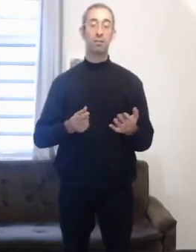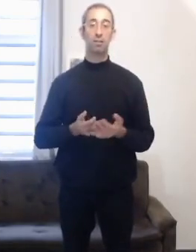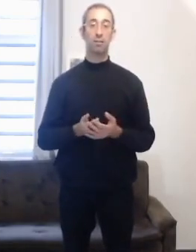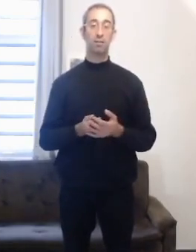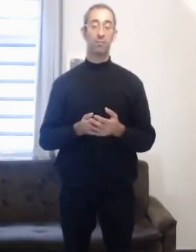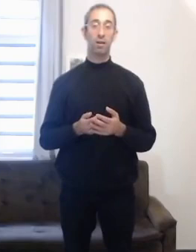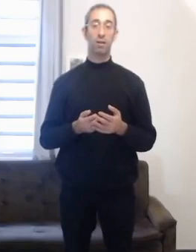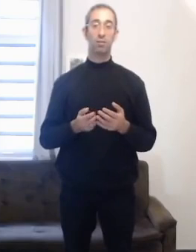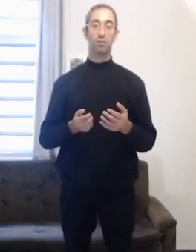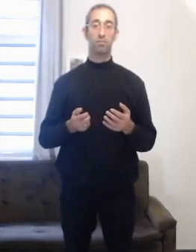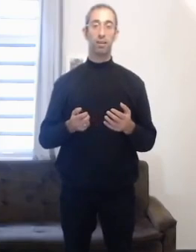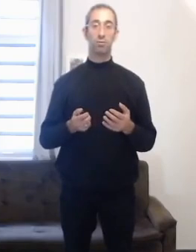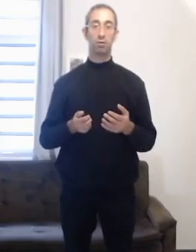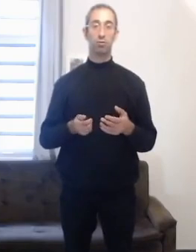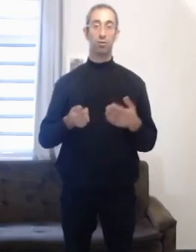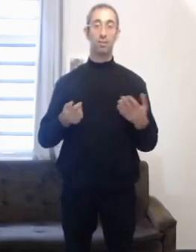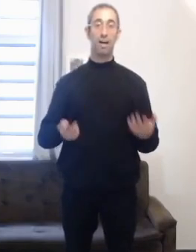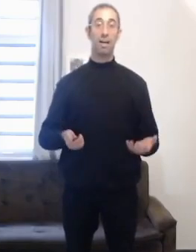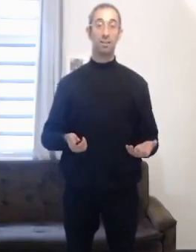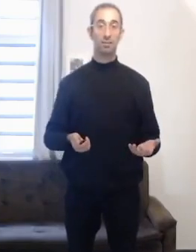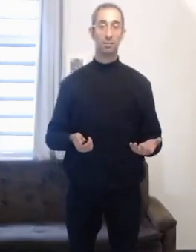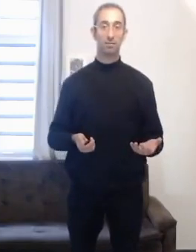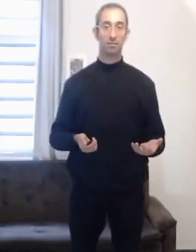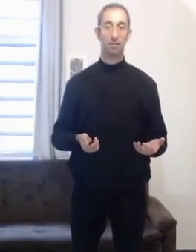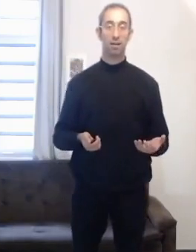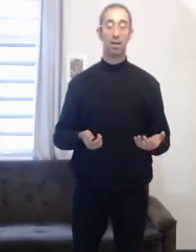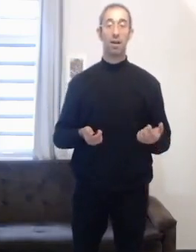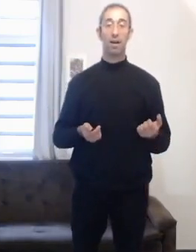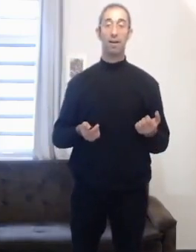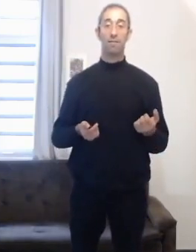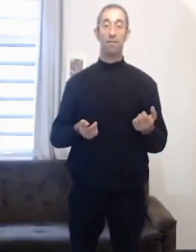comum, né, em questões sociais,